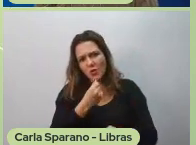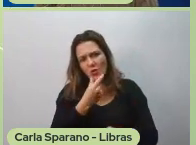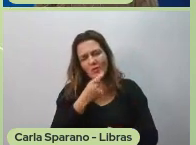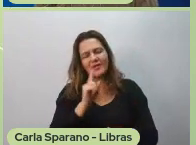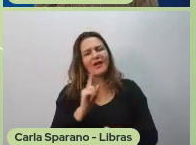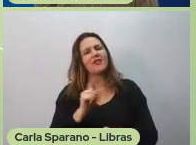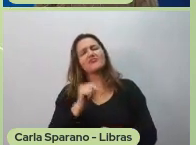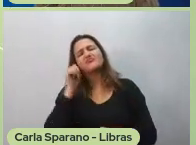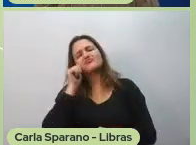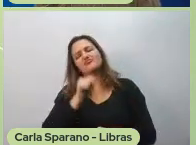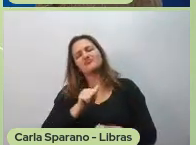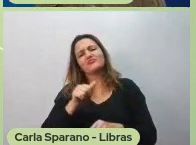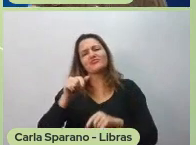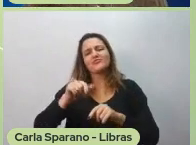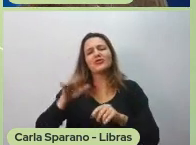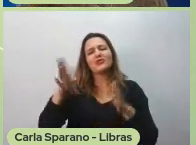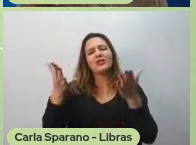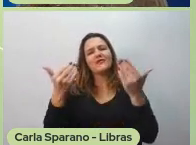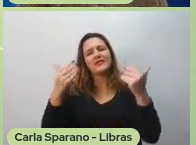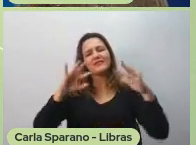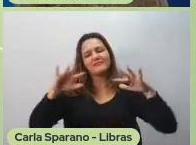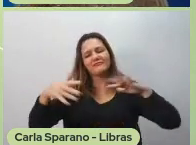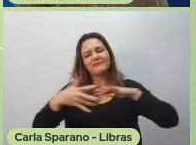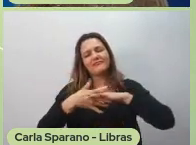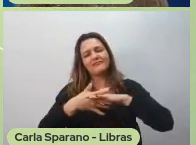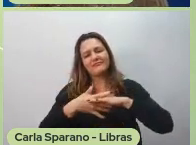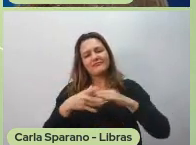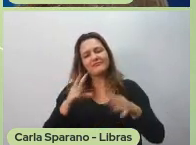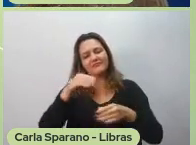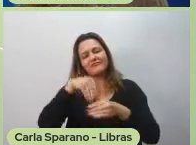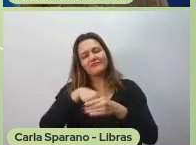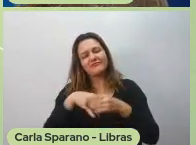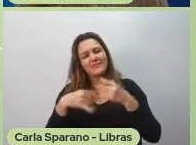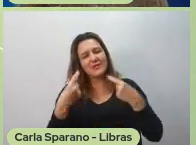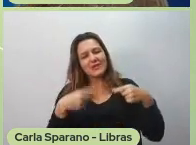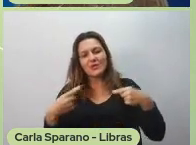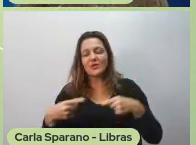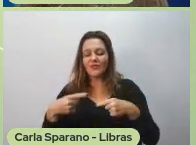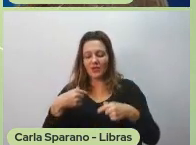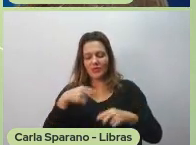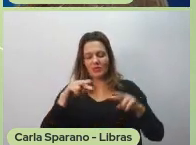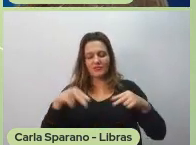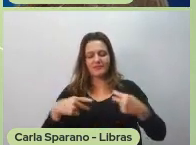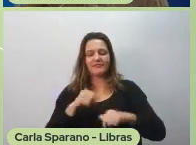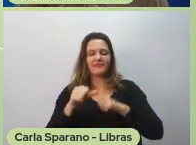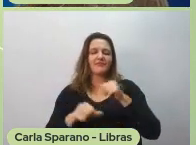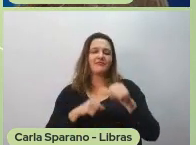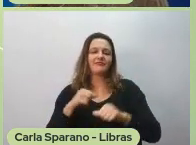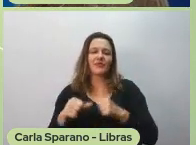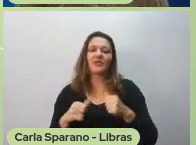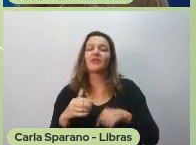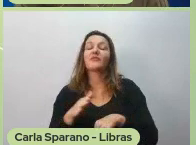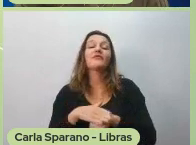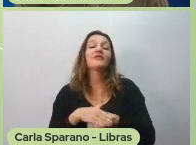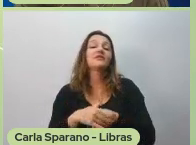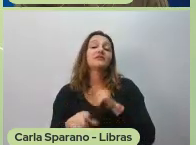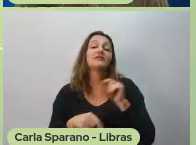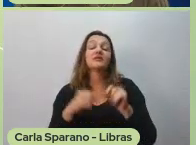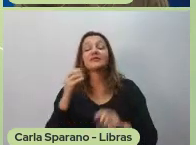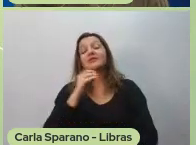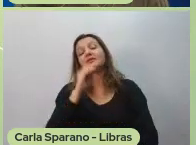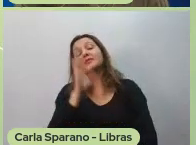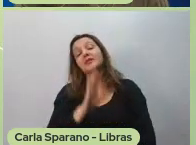para o centro das discussões. Vamos mudar cada um de nós e fazer com que isso faça um